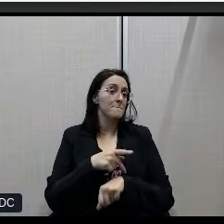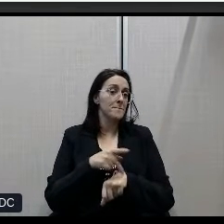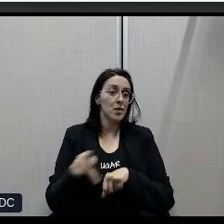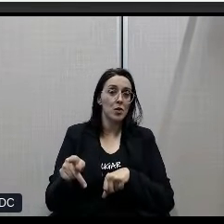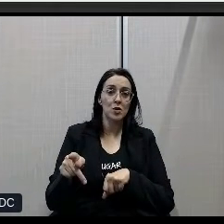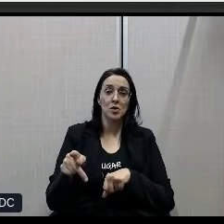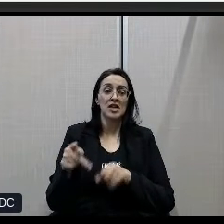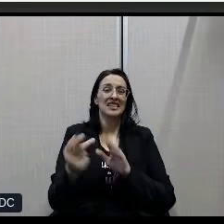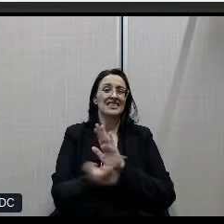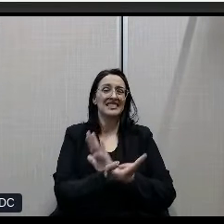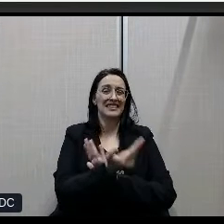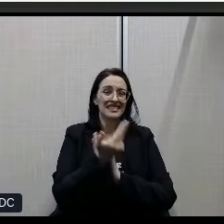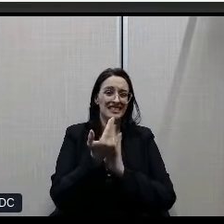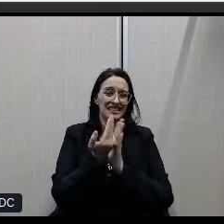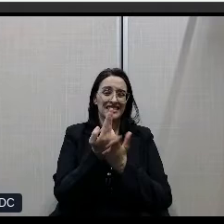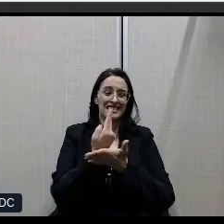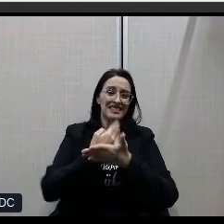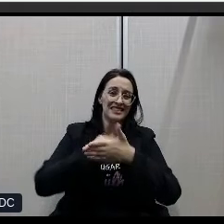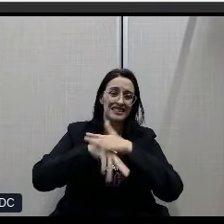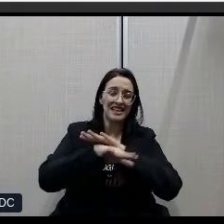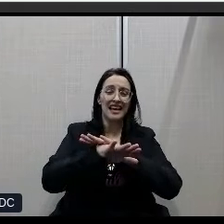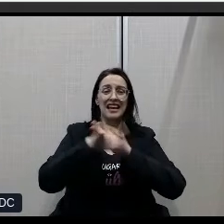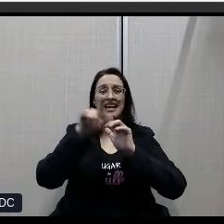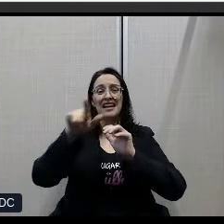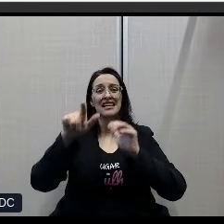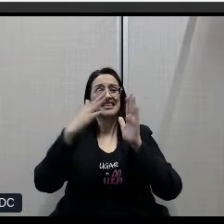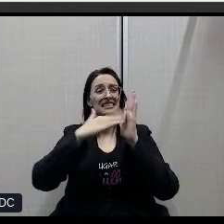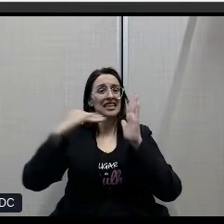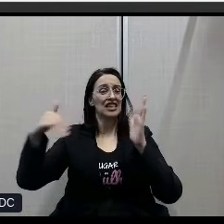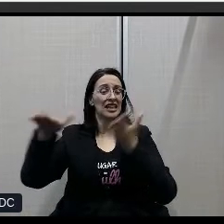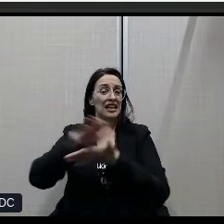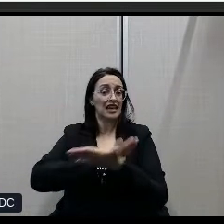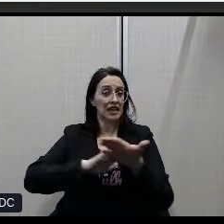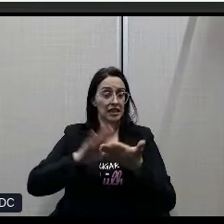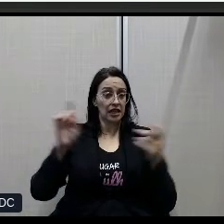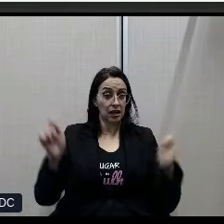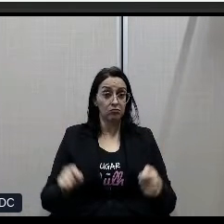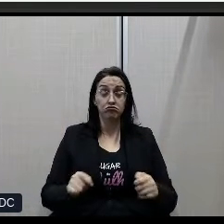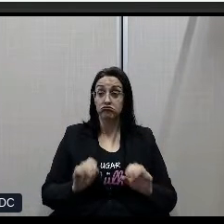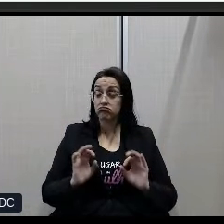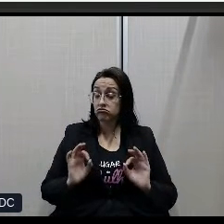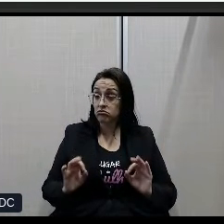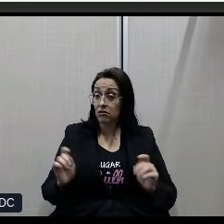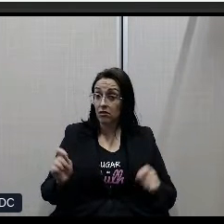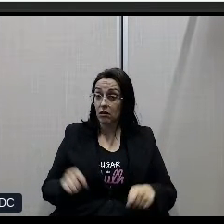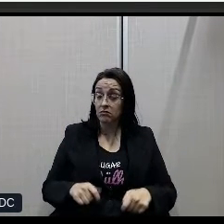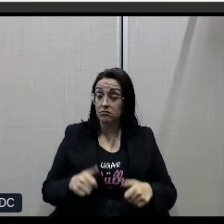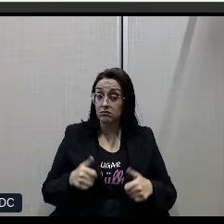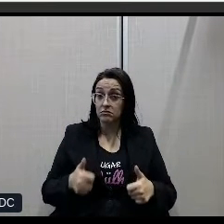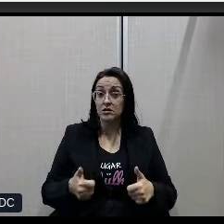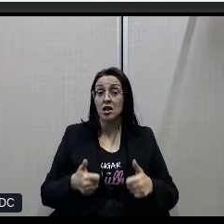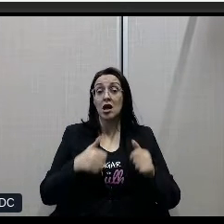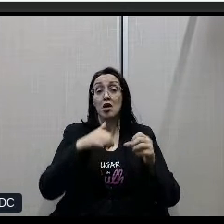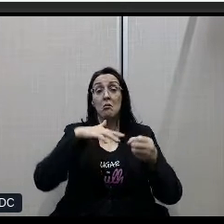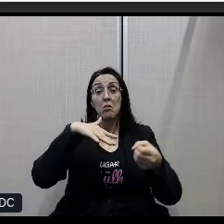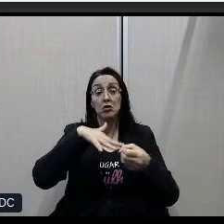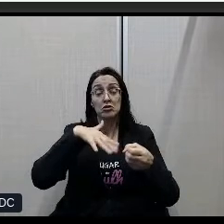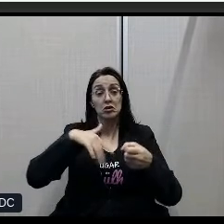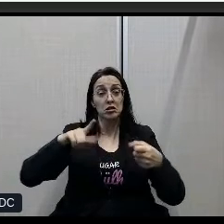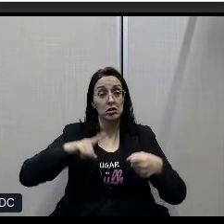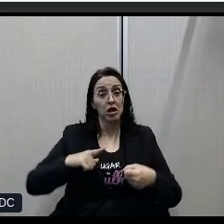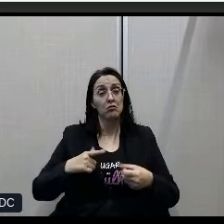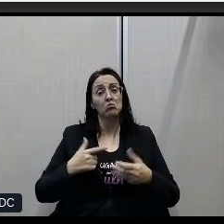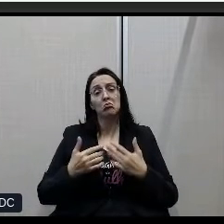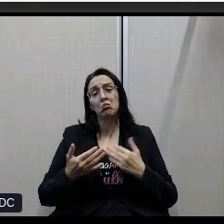sem estética, nem nada, posso? Pode. Tendo lá o que eles pedem, banco de dados, posso fazer isso, posso fazer